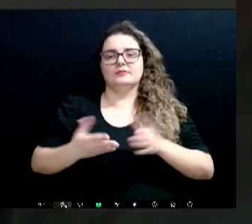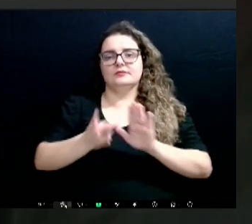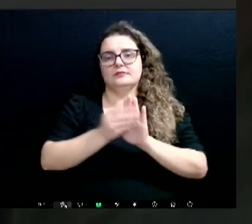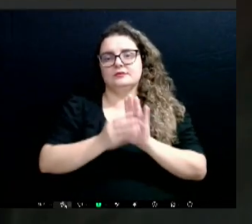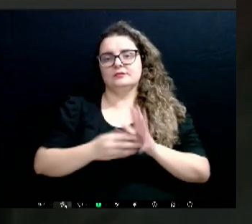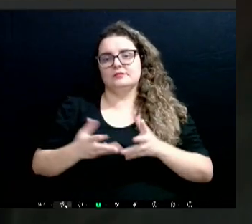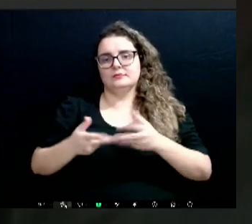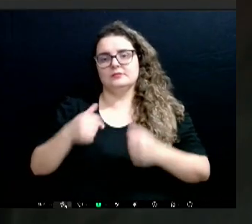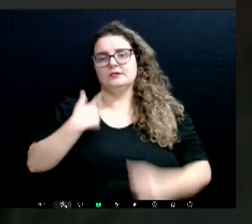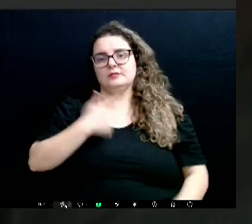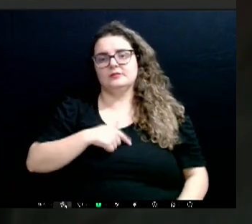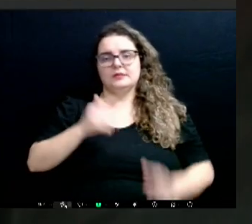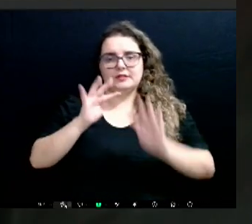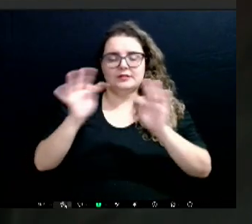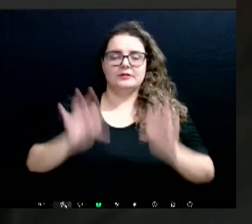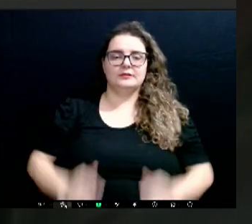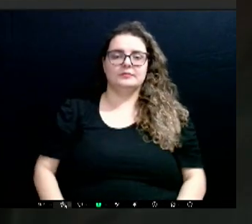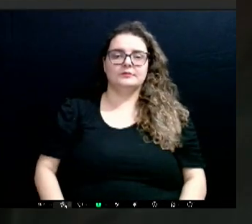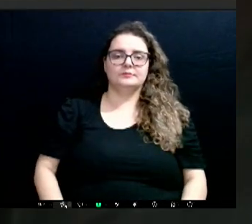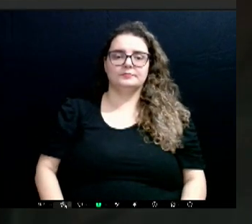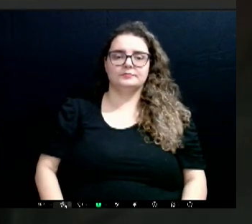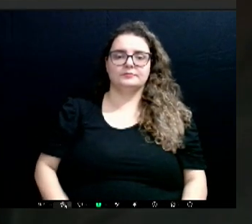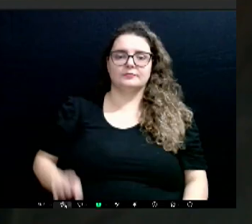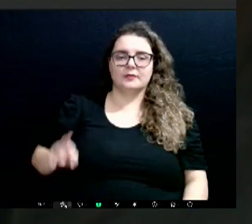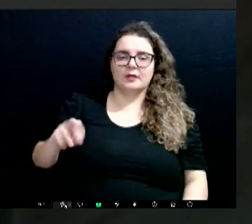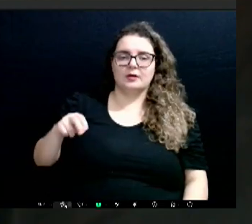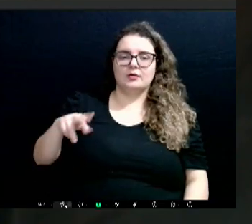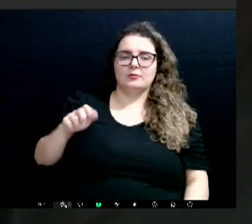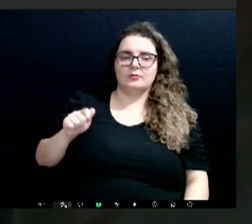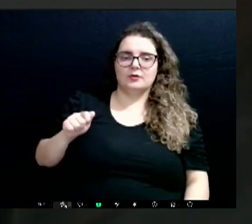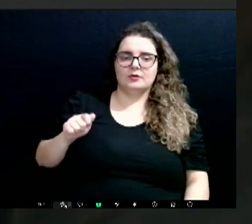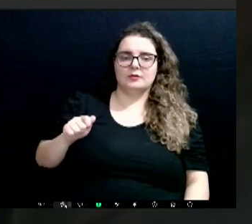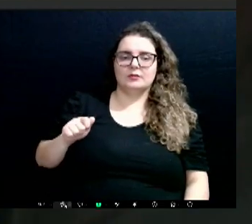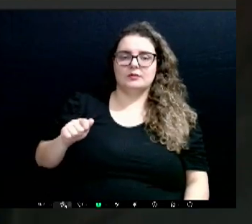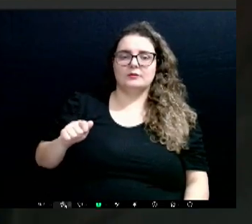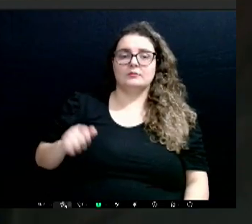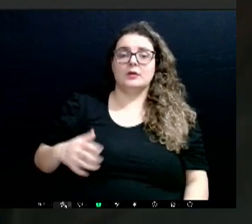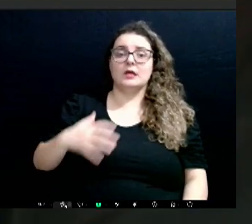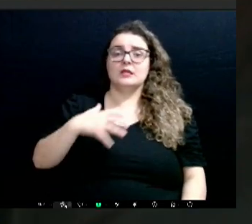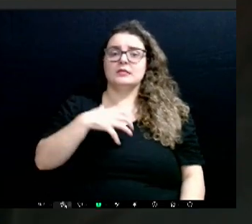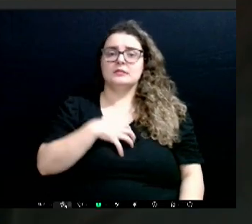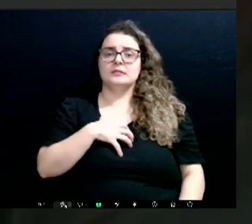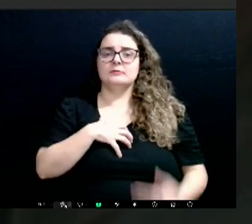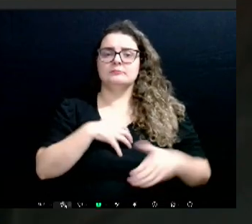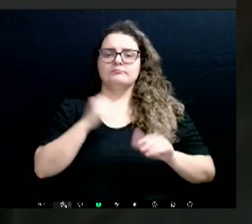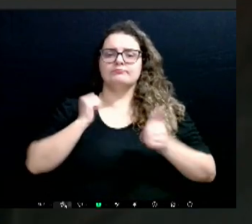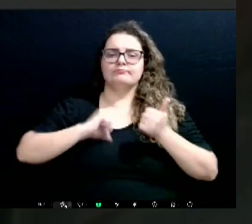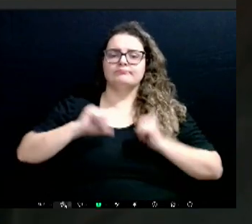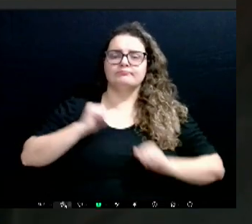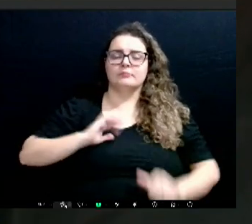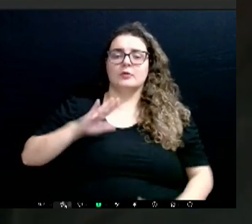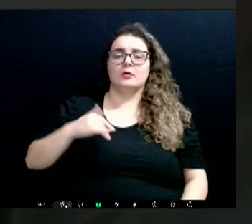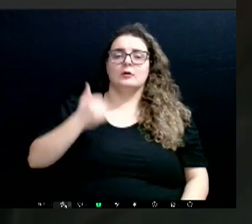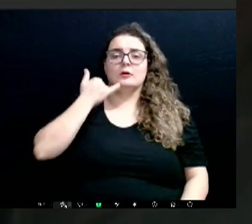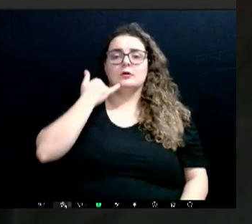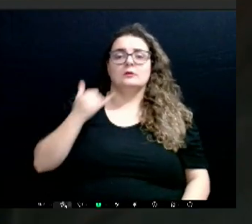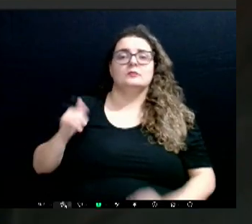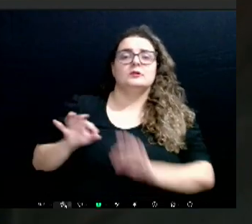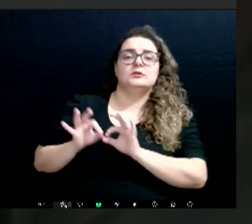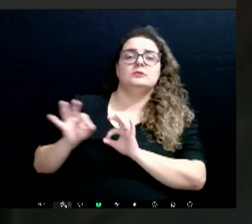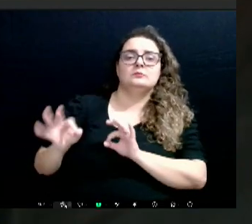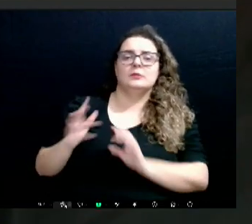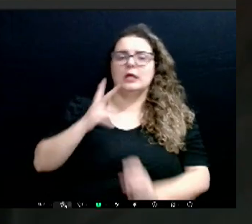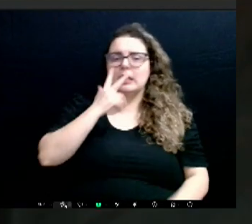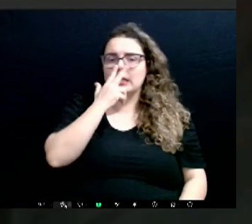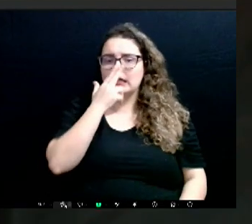fica muito feliz. Vamos lá, Bruna Nogueira do Taquaral. Sinto que fico mais ansiosa quando o celular está longe. Parece que estou